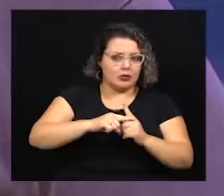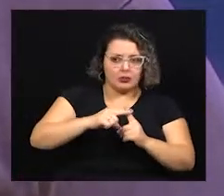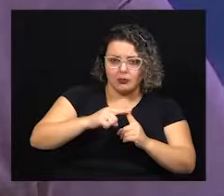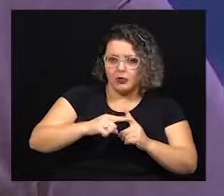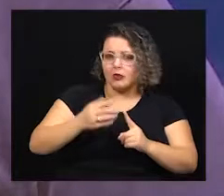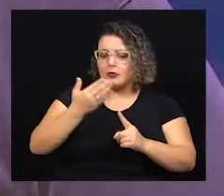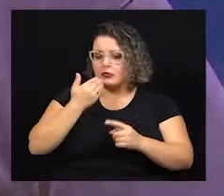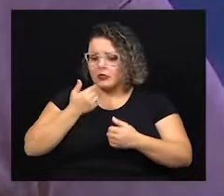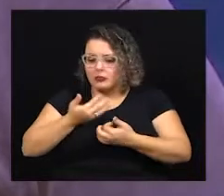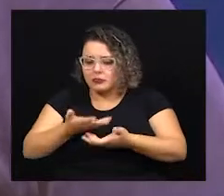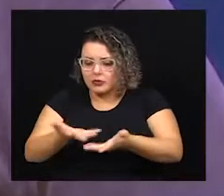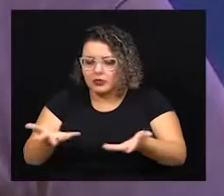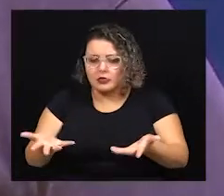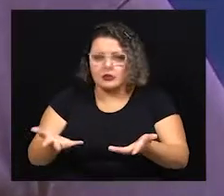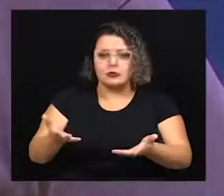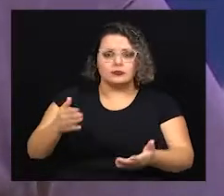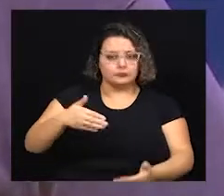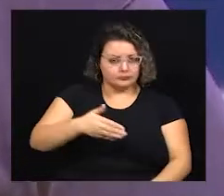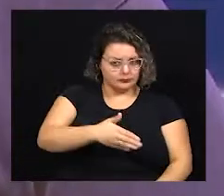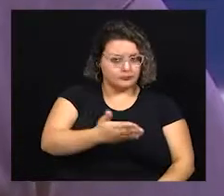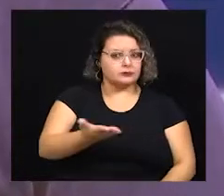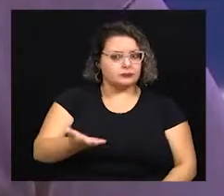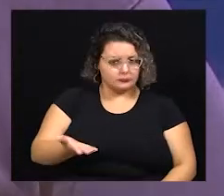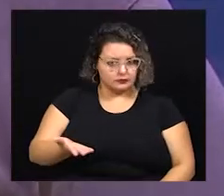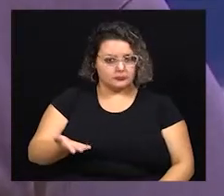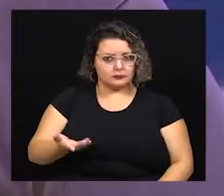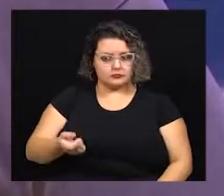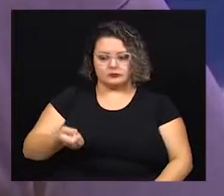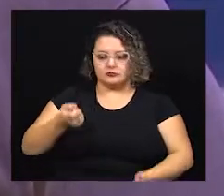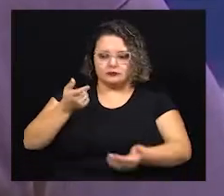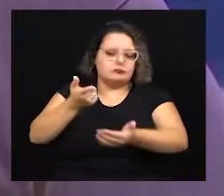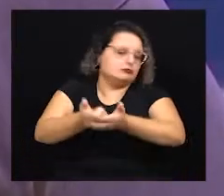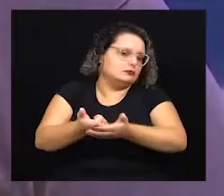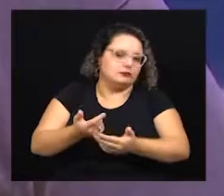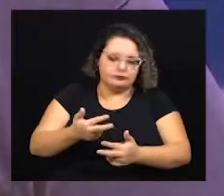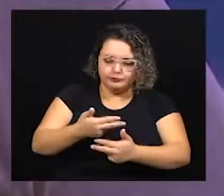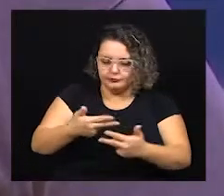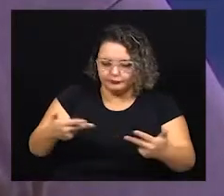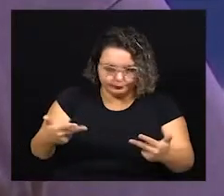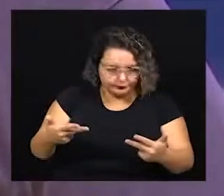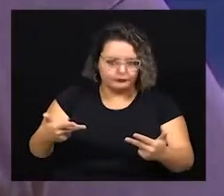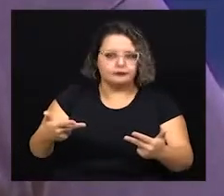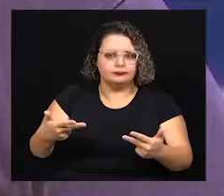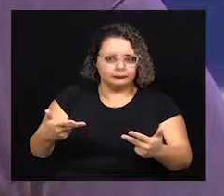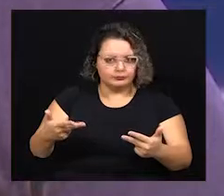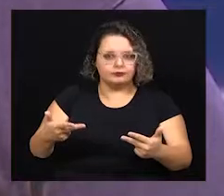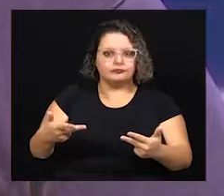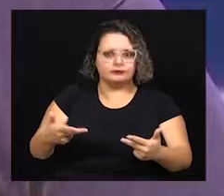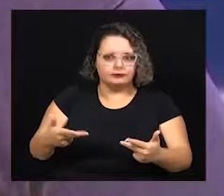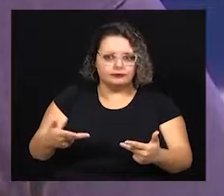alimentar os peixes, ir comprar mercadoria no fornecedor,